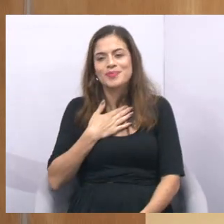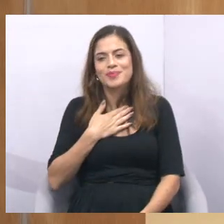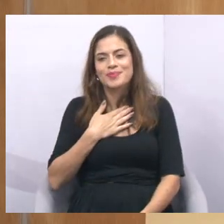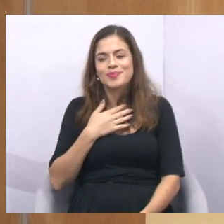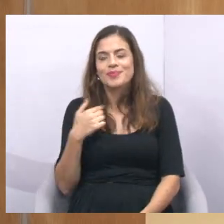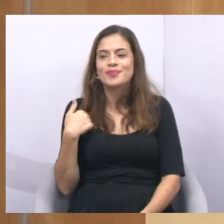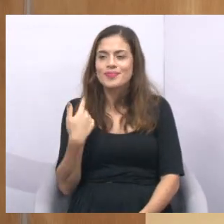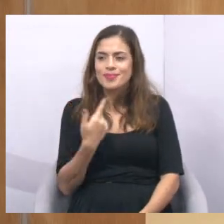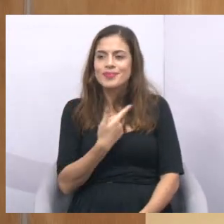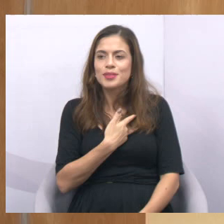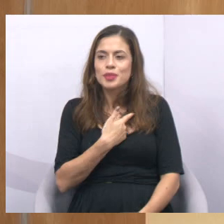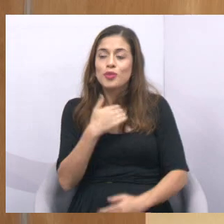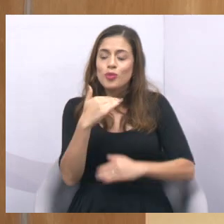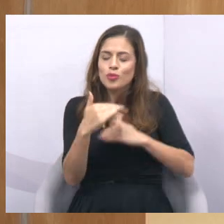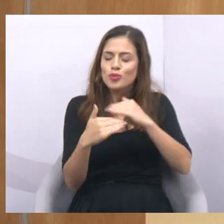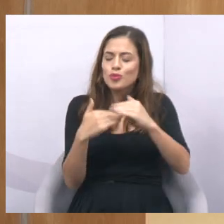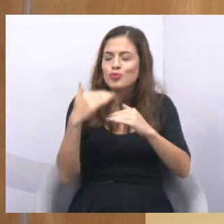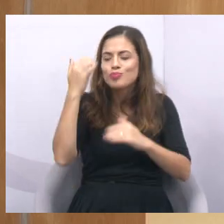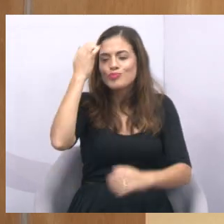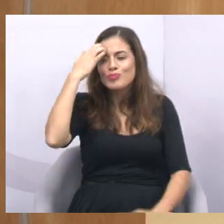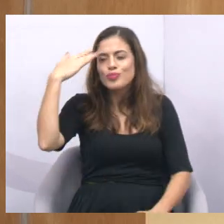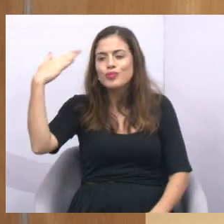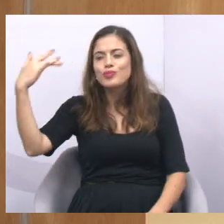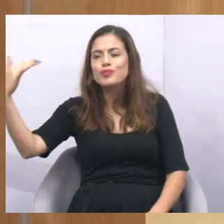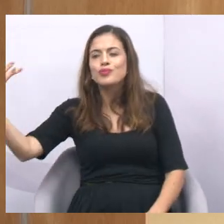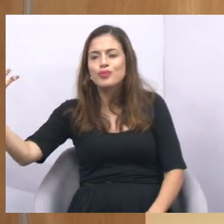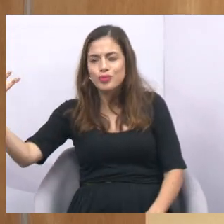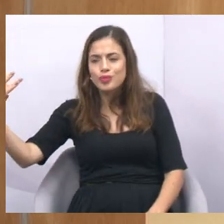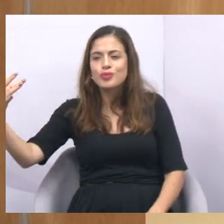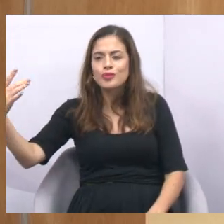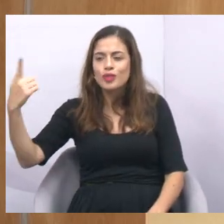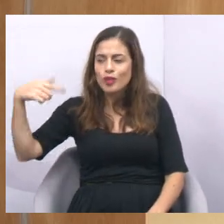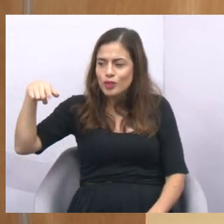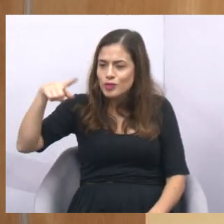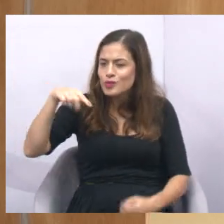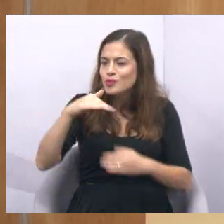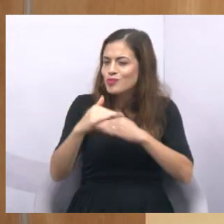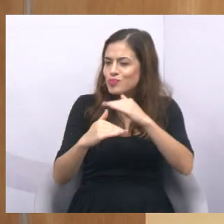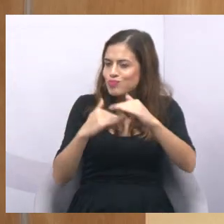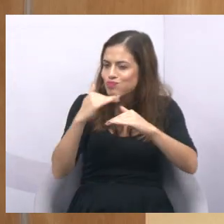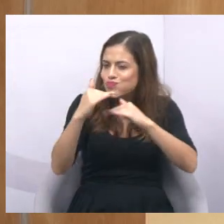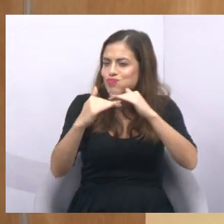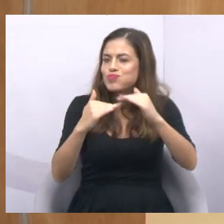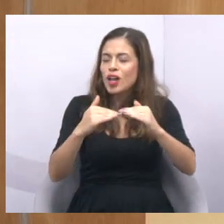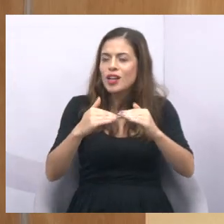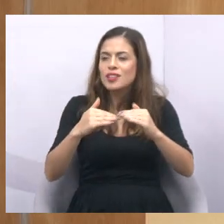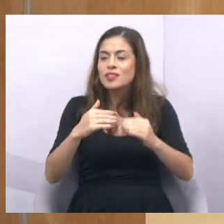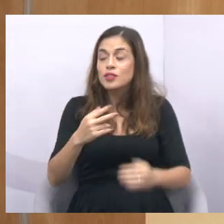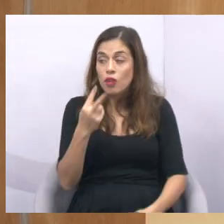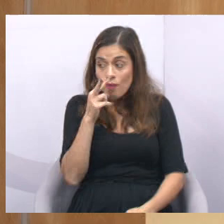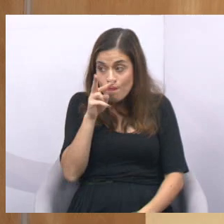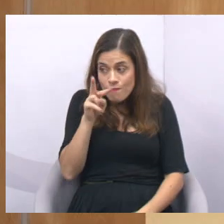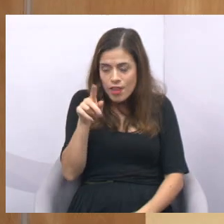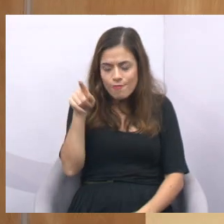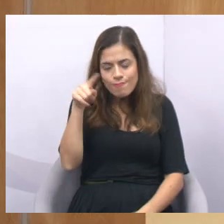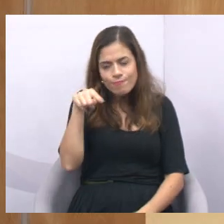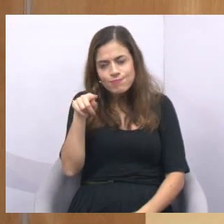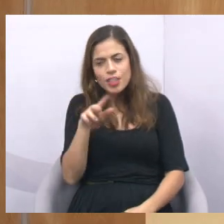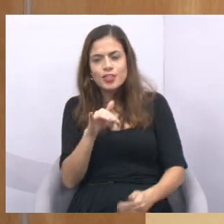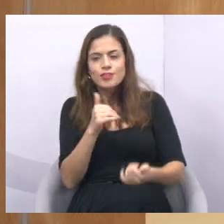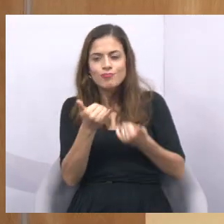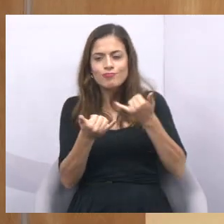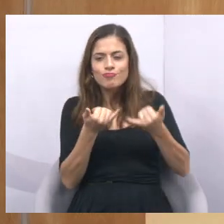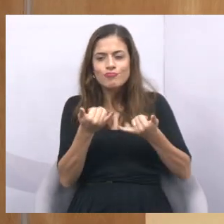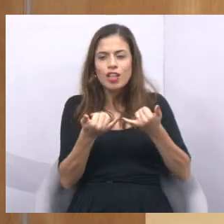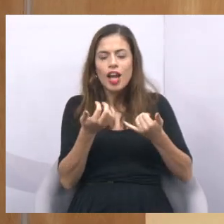foram construtores de sonhos. Vocês construíram os sonhos daqueles que viam vocês jogar e queriam